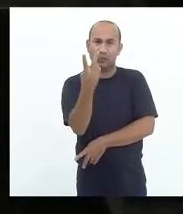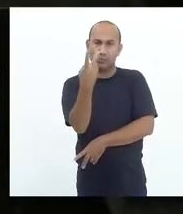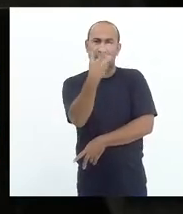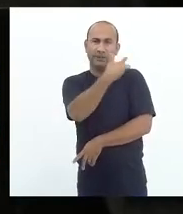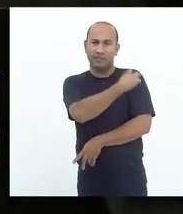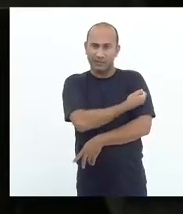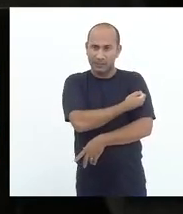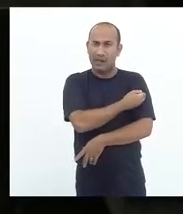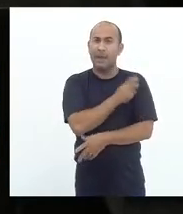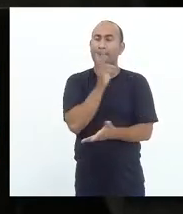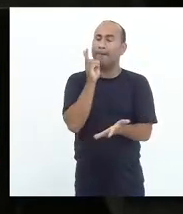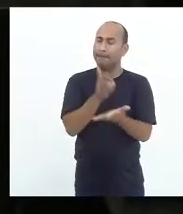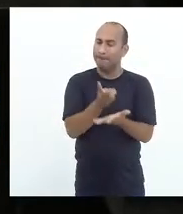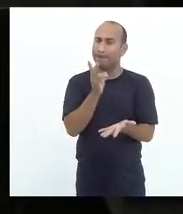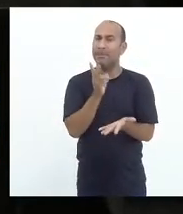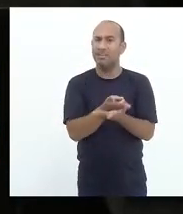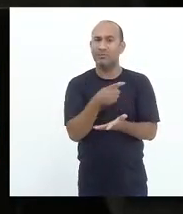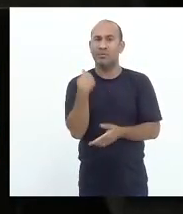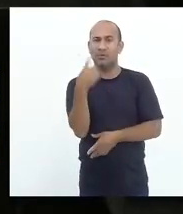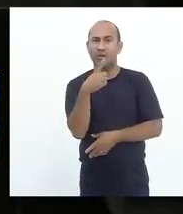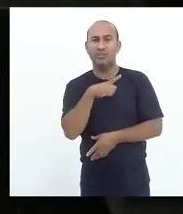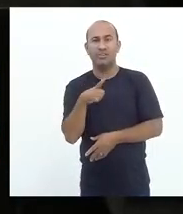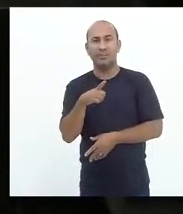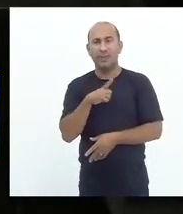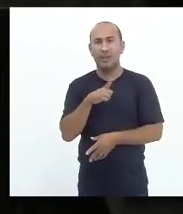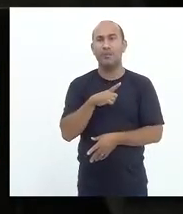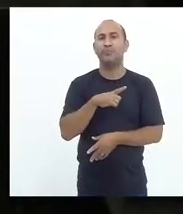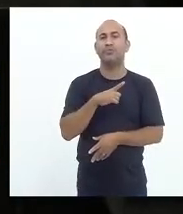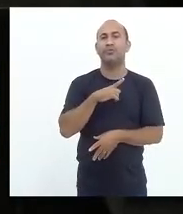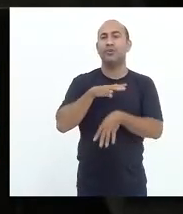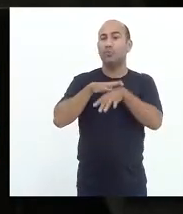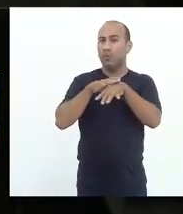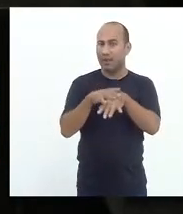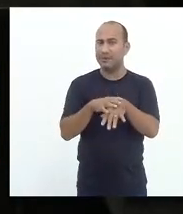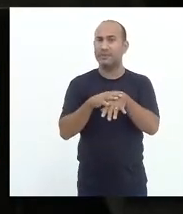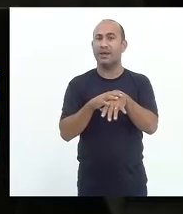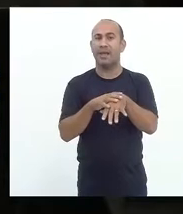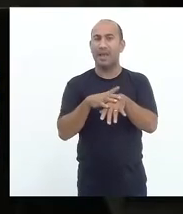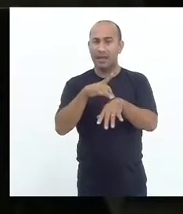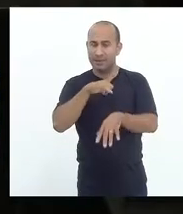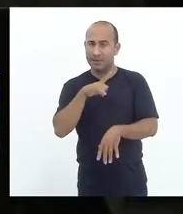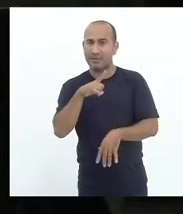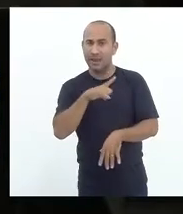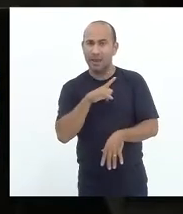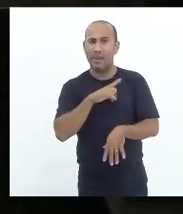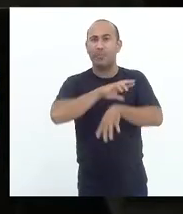vacinal, ainda assim nós temos variantes, ainda assim nós temos